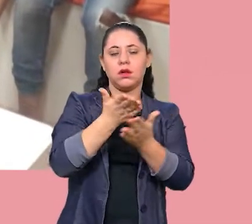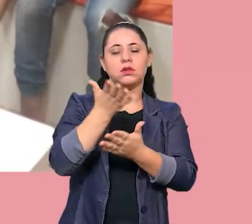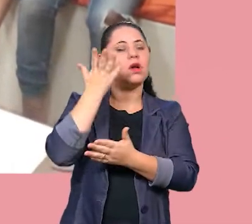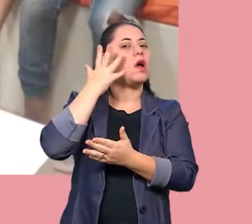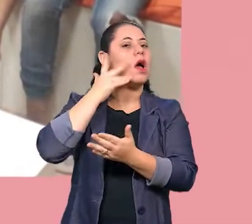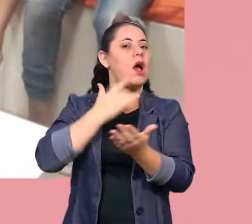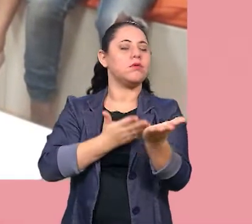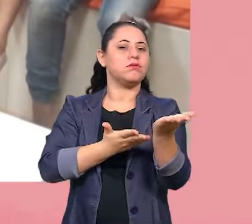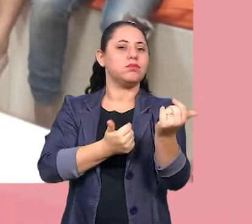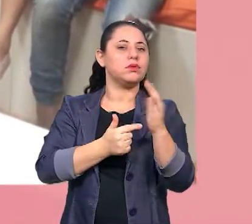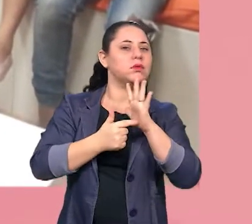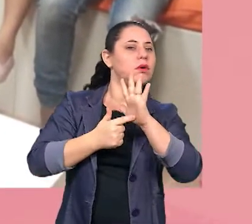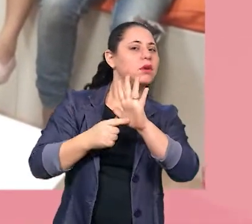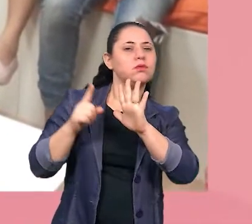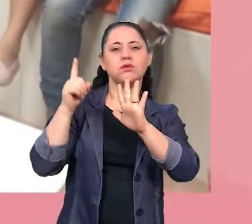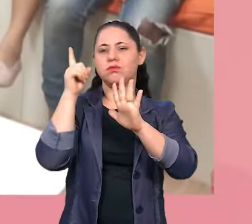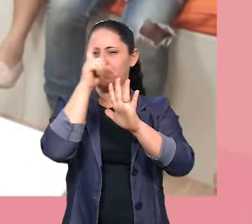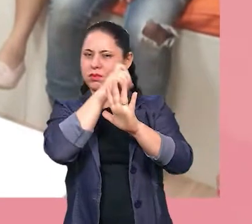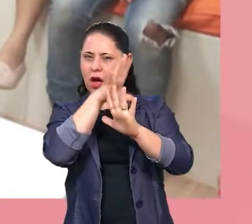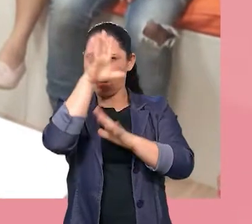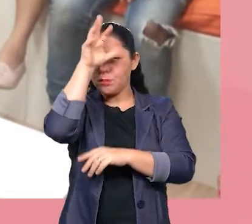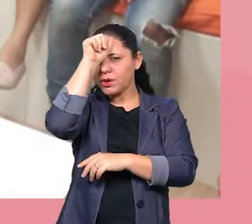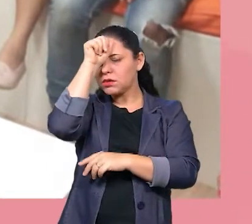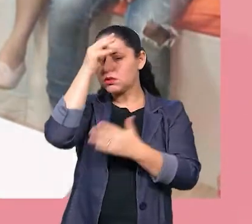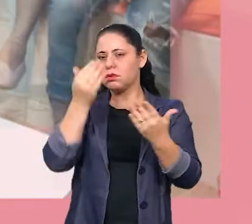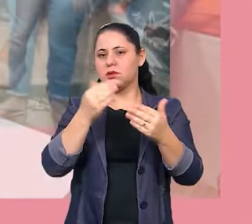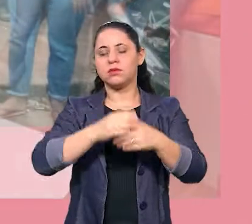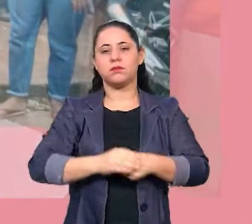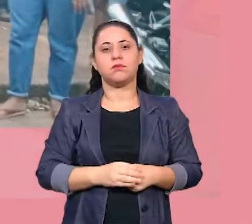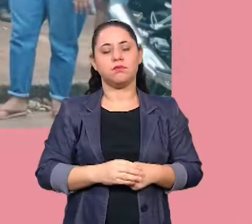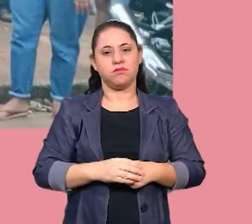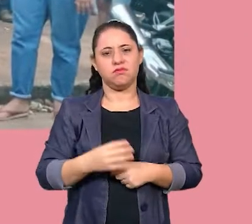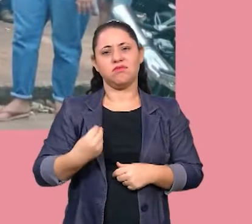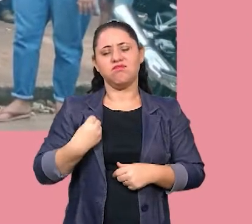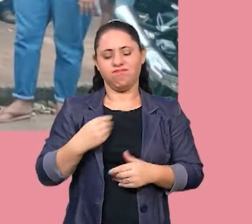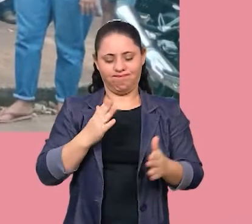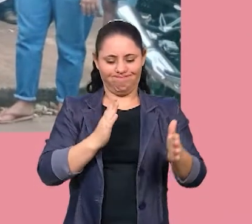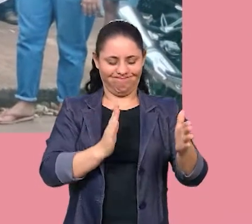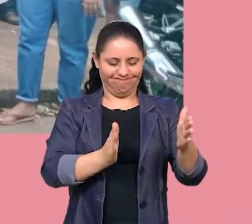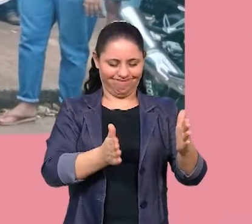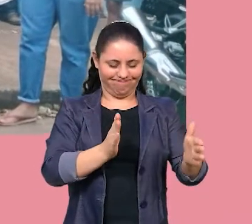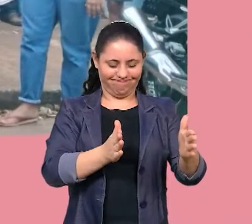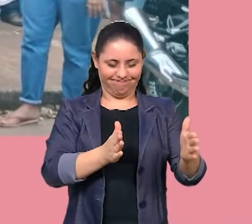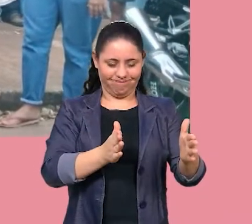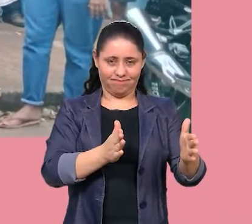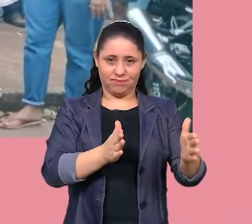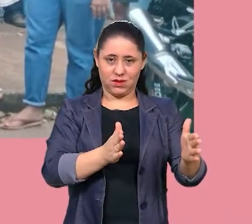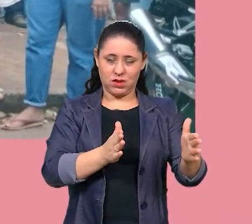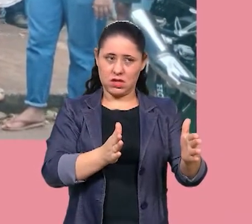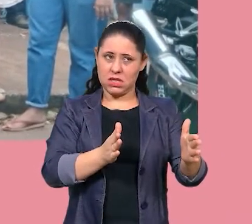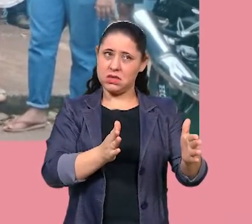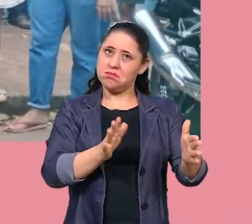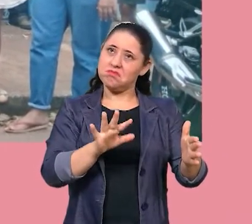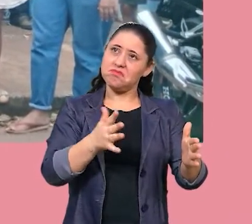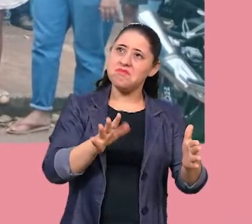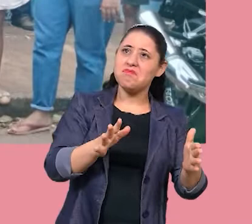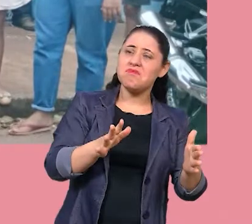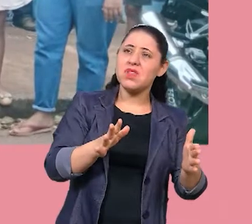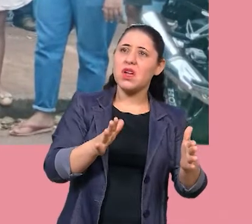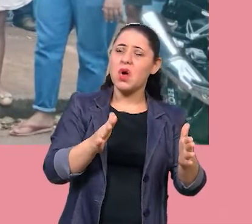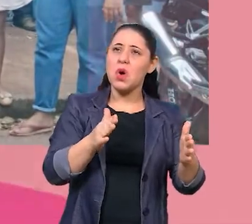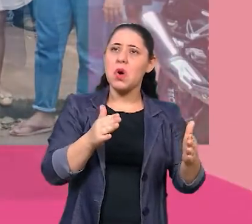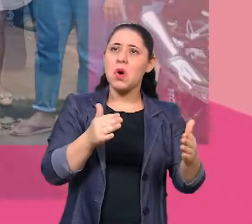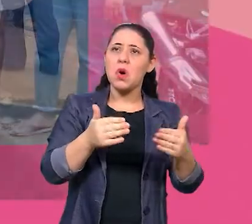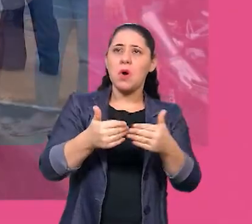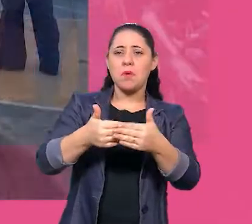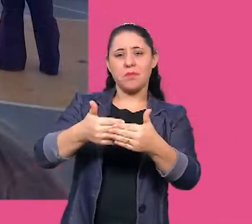apresentam dificuldades na aprendizagem. Nós vivemos assim um período, né, ao longo desses, vamos dizer assim, desses últimos anos, vamos dizer assim,